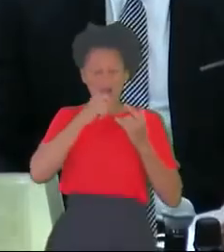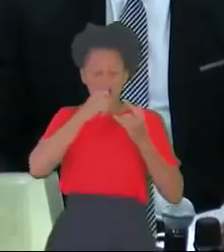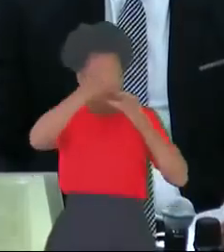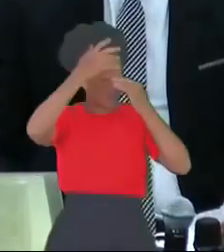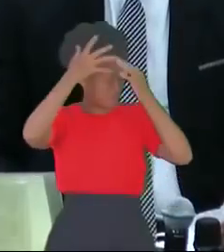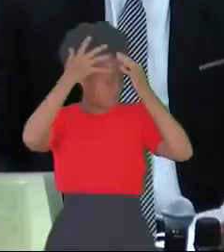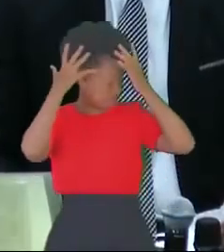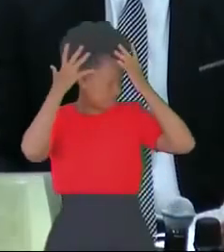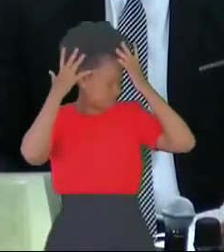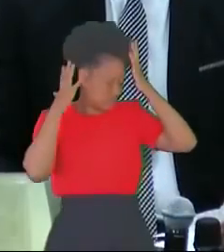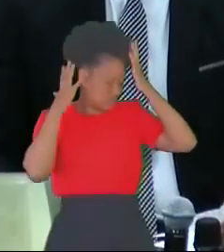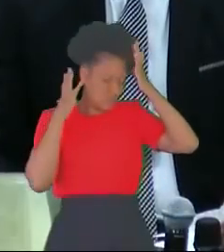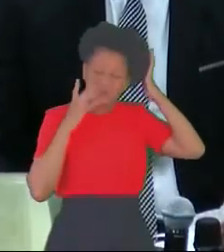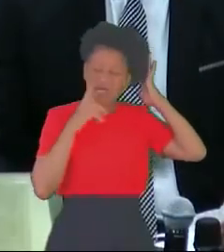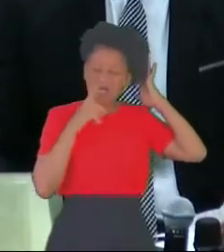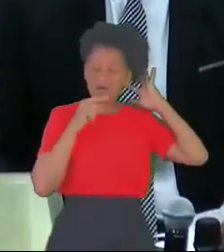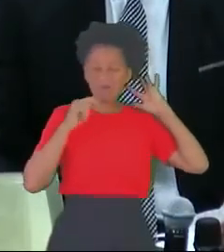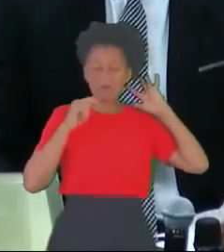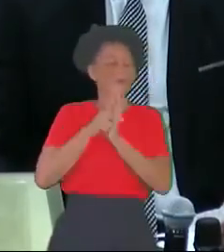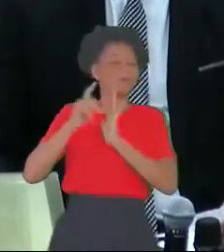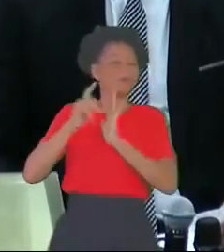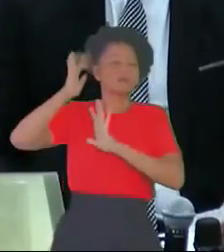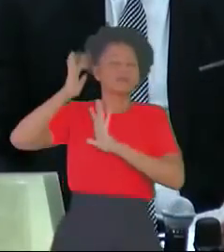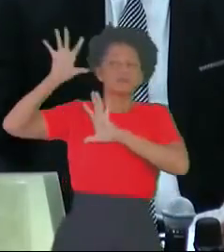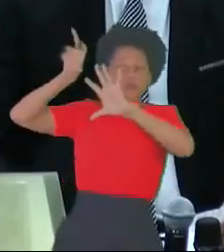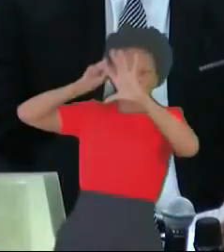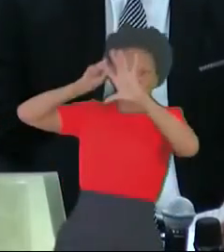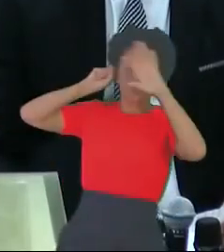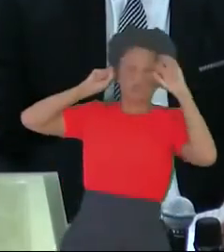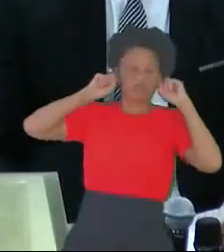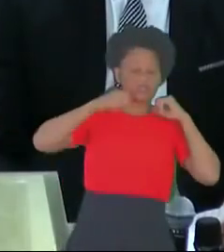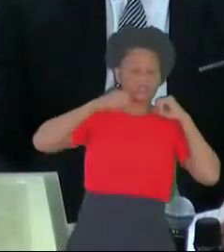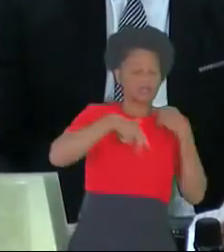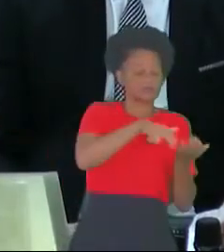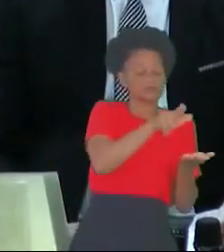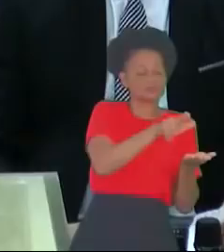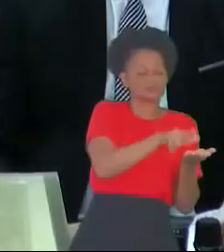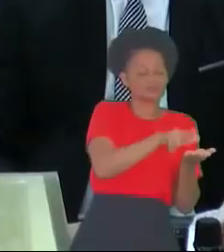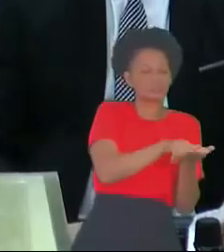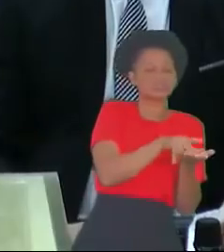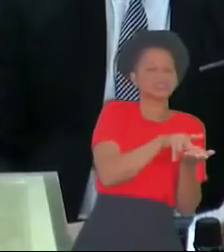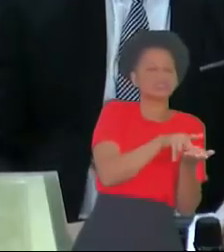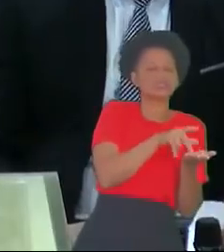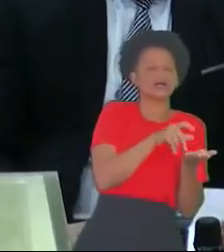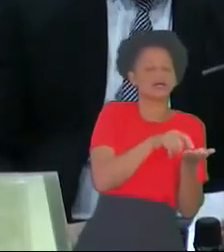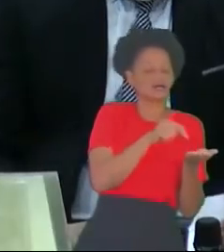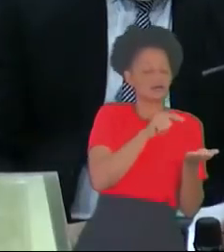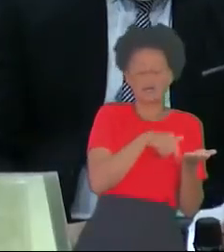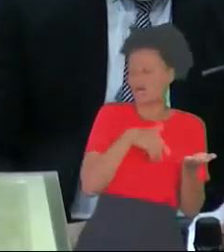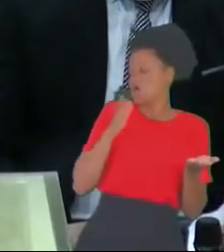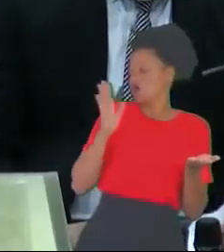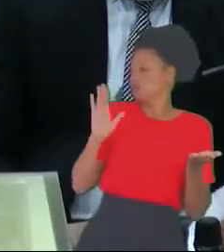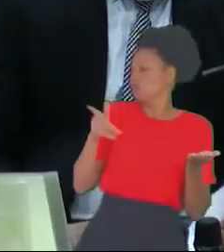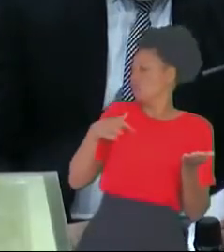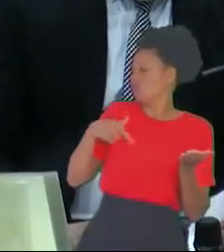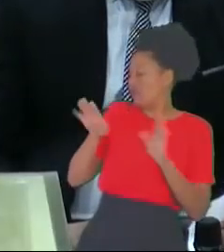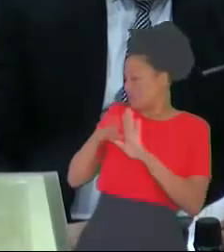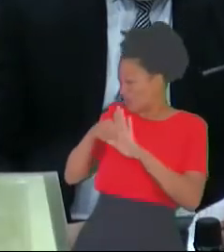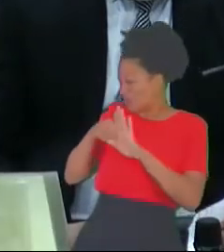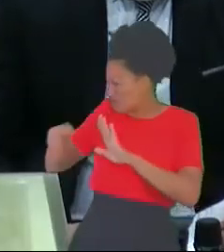molhados nas gotas da madrugada, da noite. E ela, deitada mesmo, ela disse, eu já despi a minha